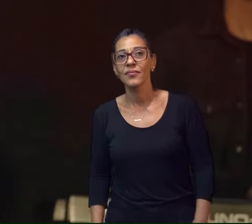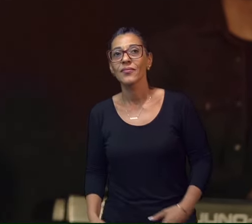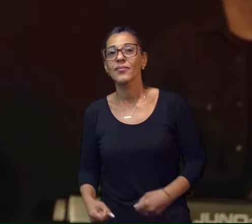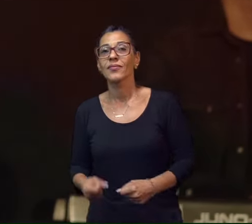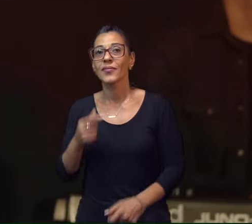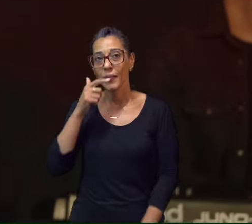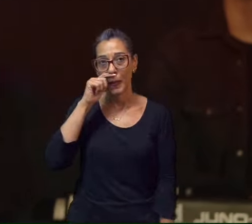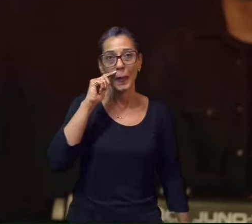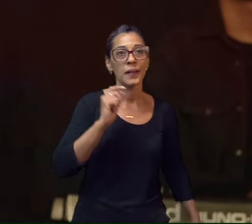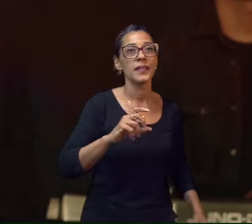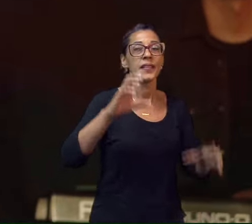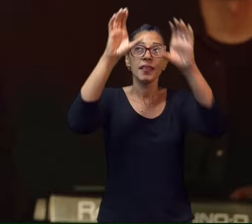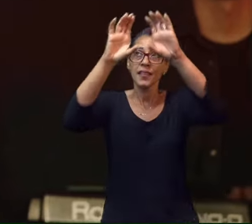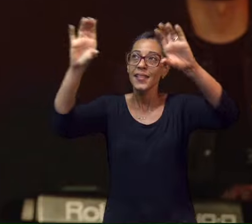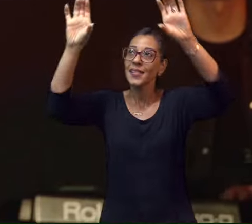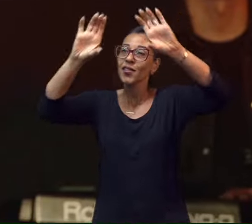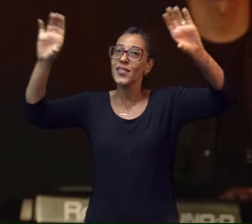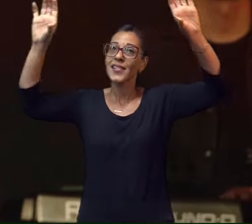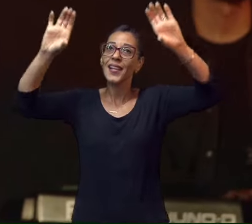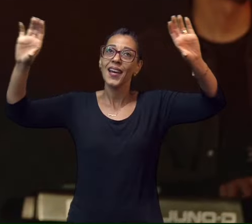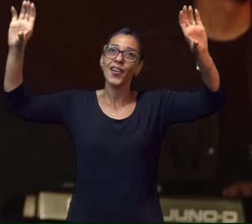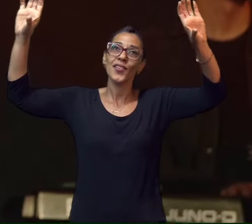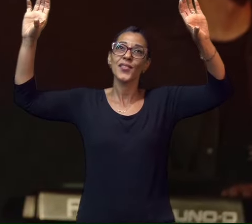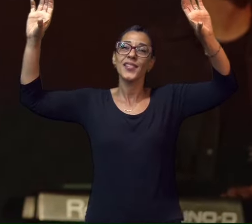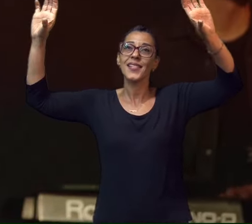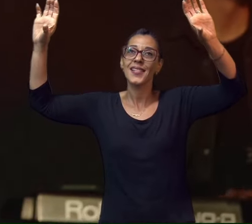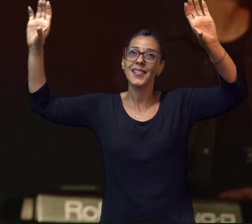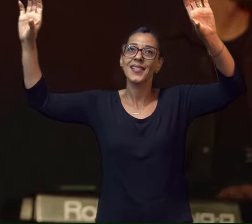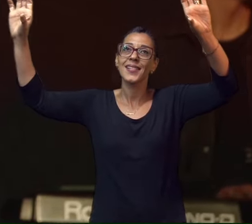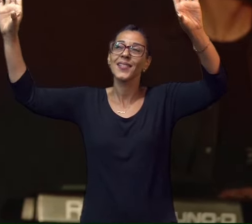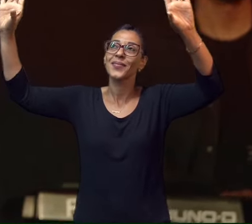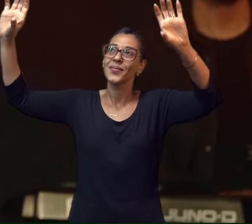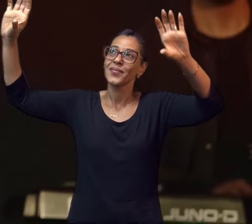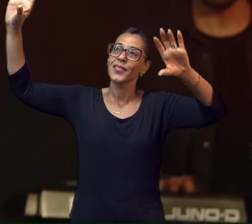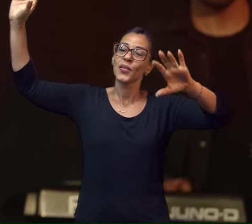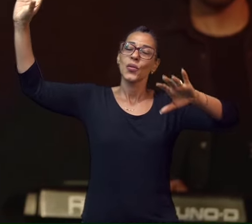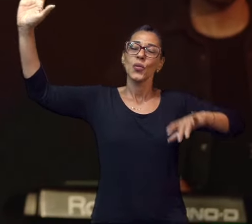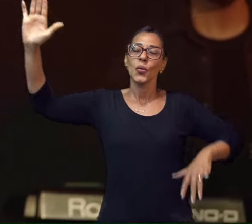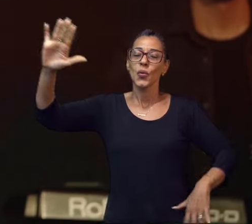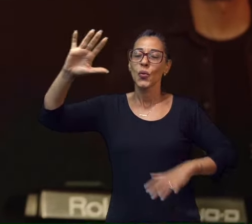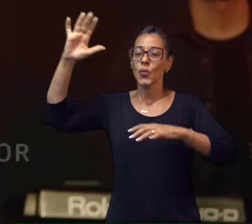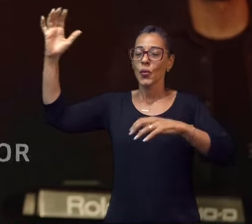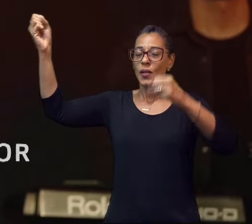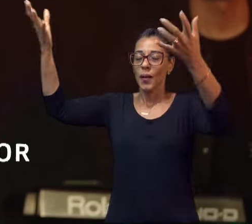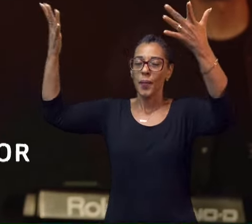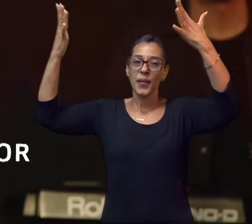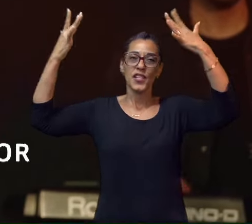algo vindo do céu abre meu coração